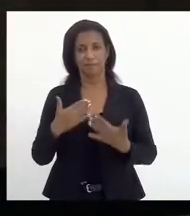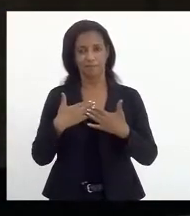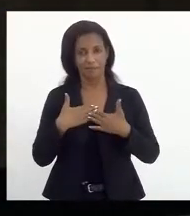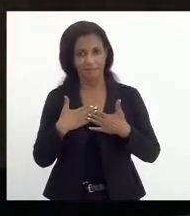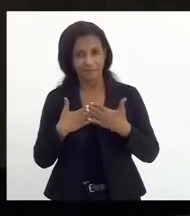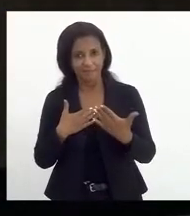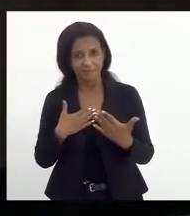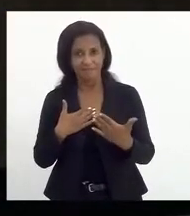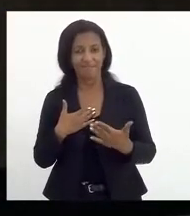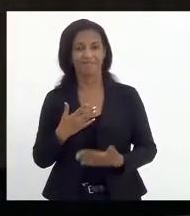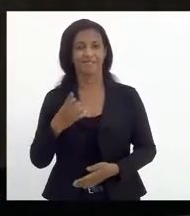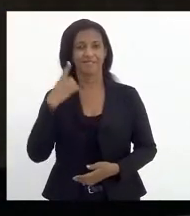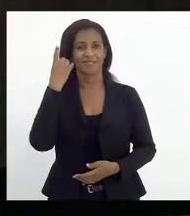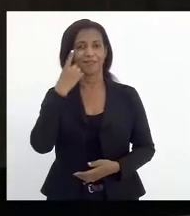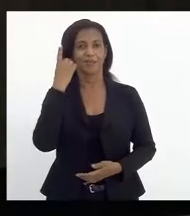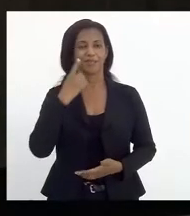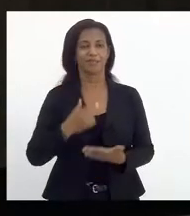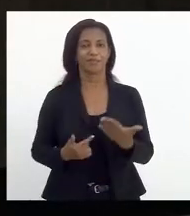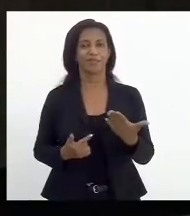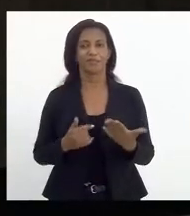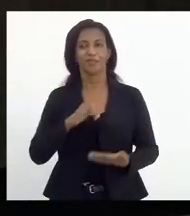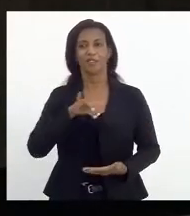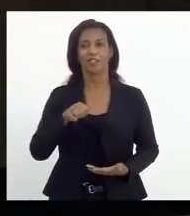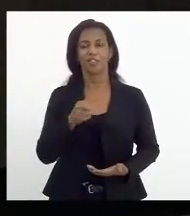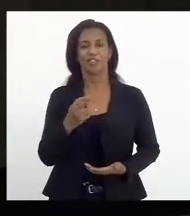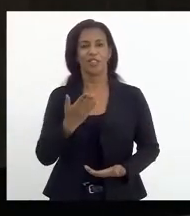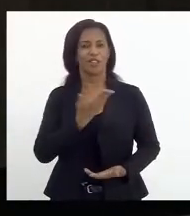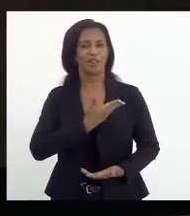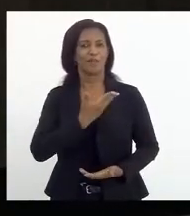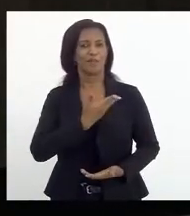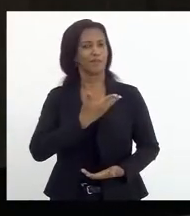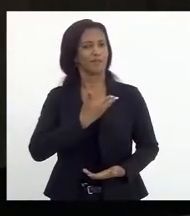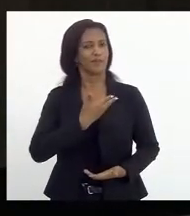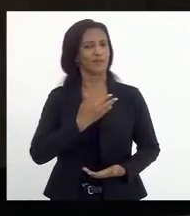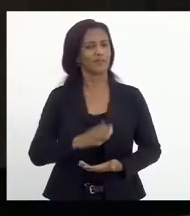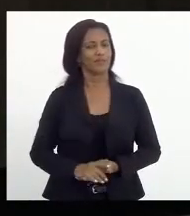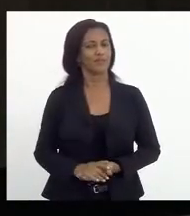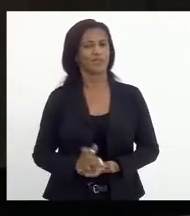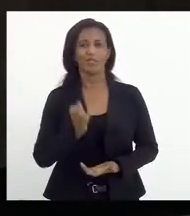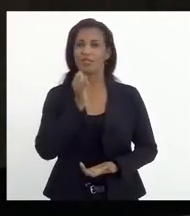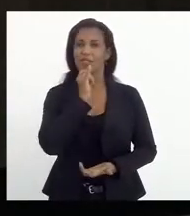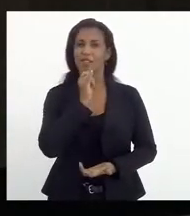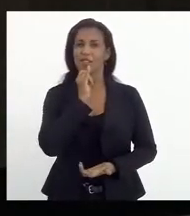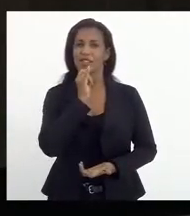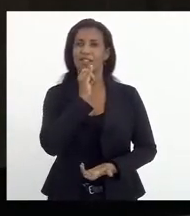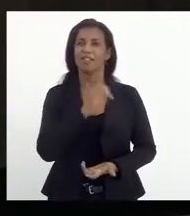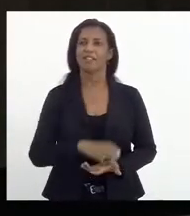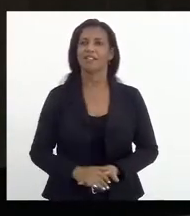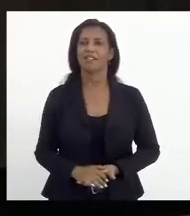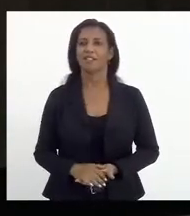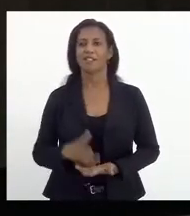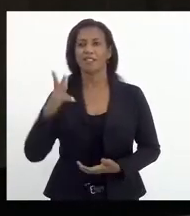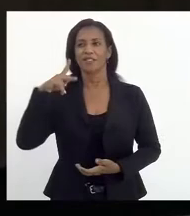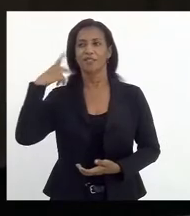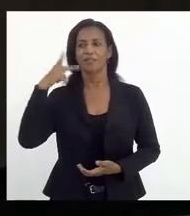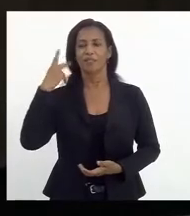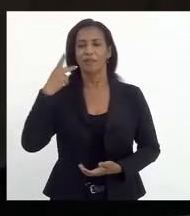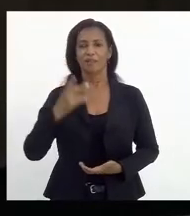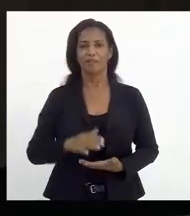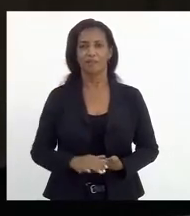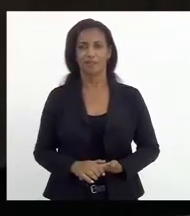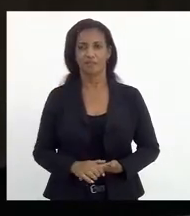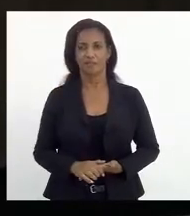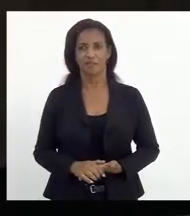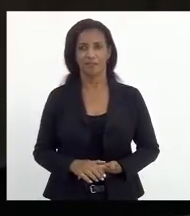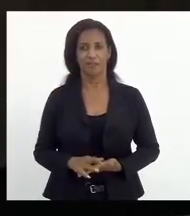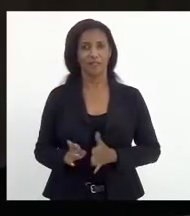deputado Jair Bittencourt, um grande amigo, querido, um exemplo de parlamentar